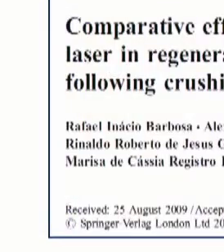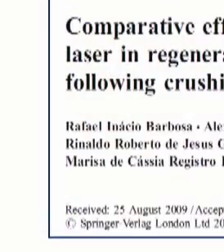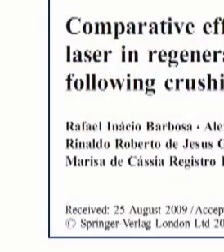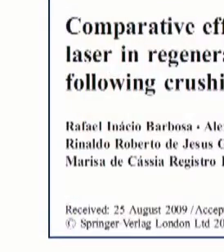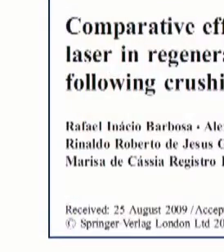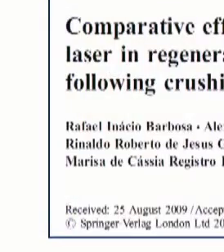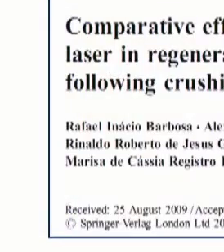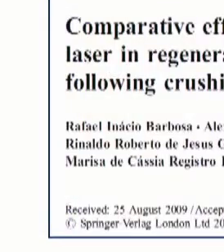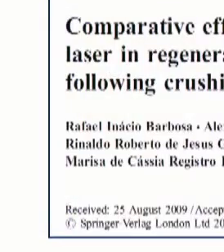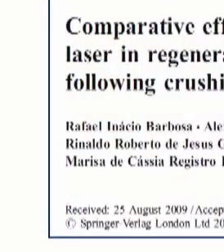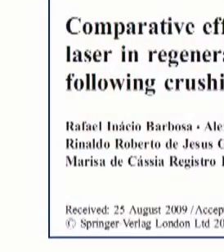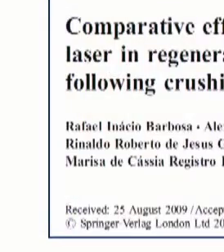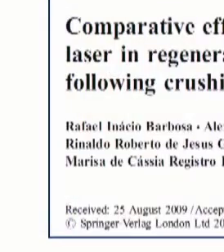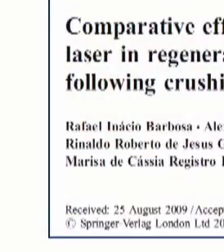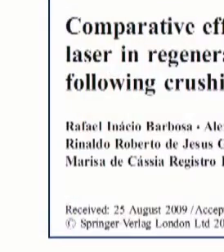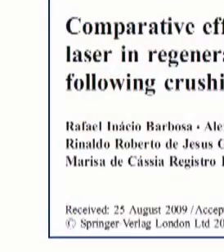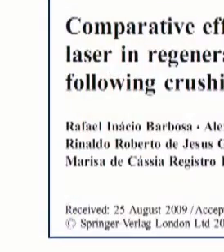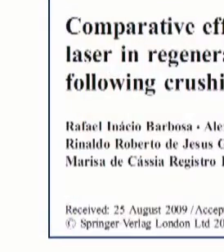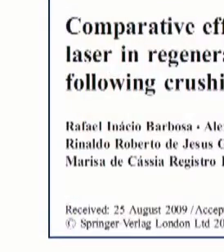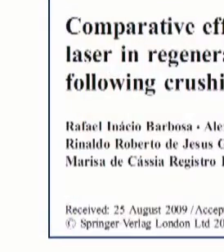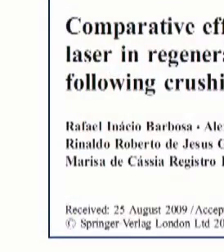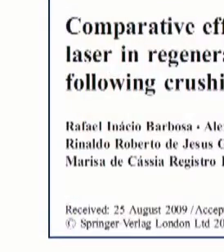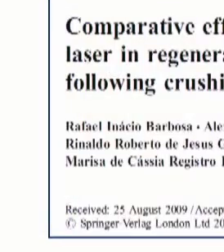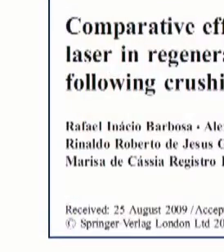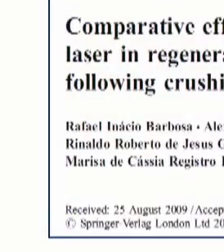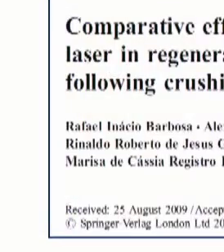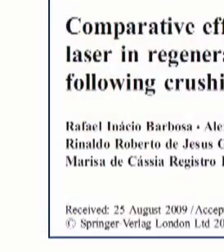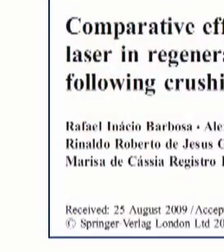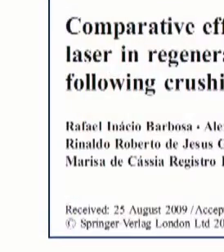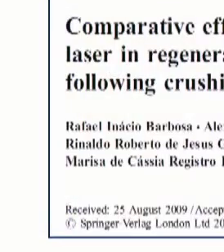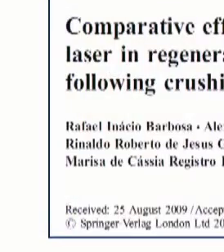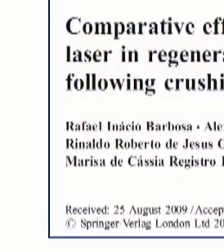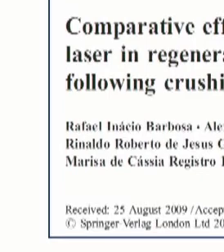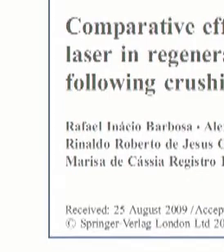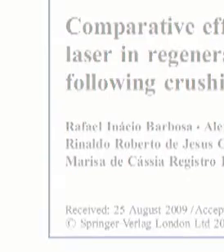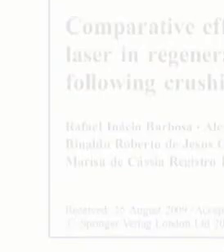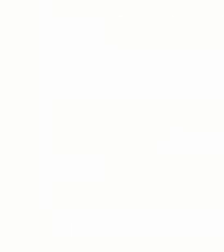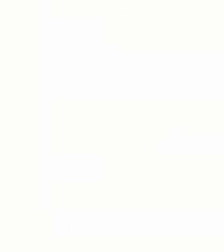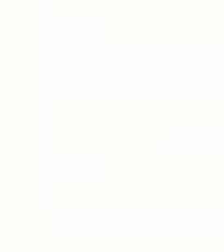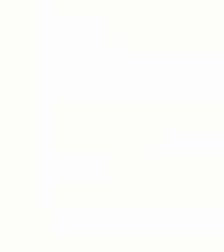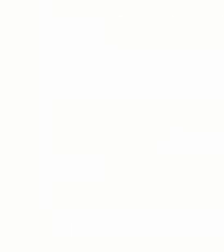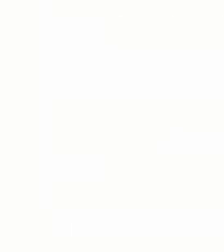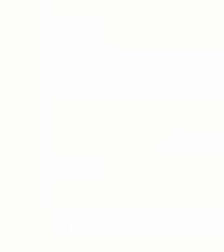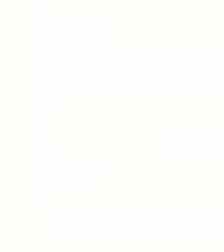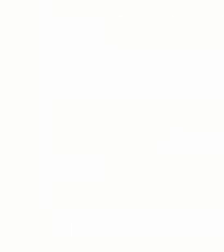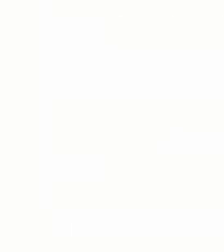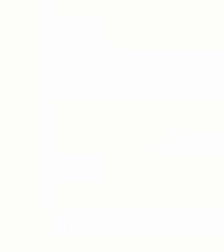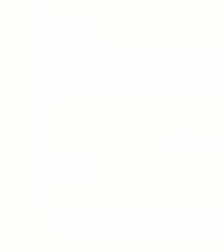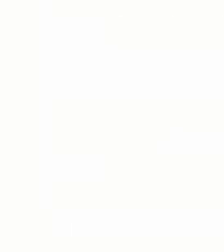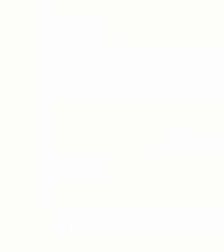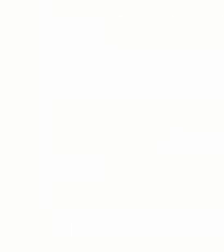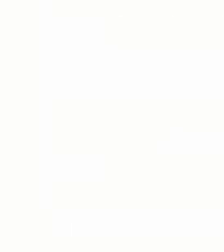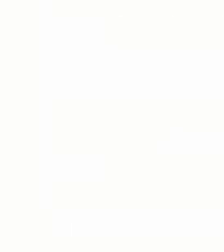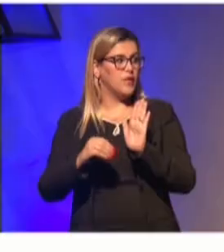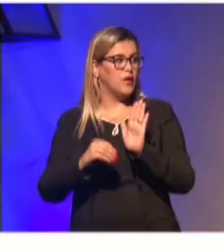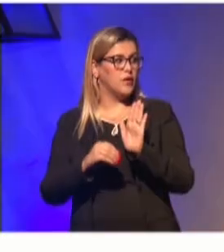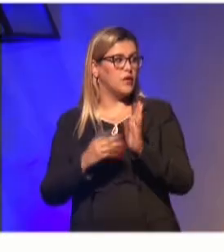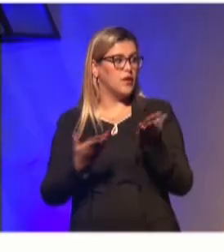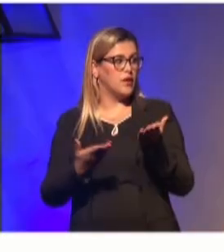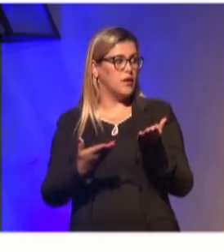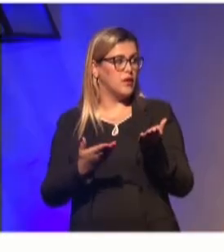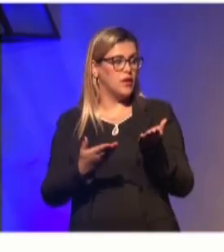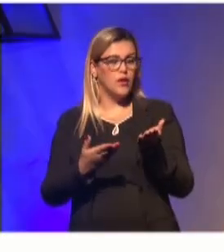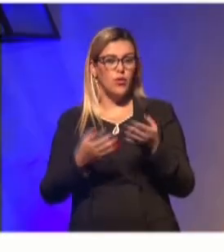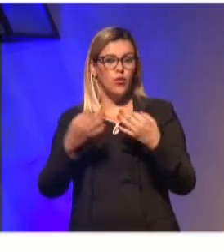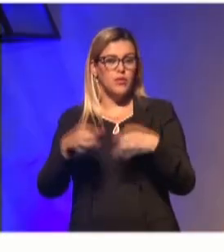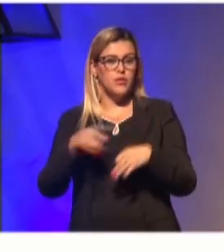tem similaridades, né, com o nosso nervo, então muitos estudos trazem aí o modelo de esmagamento como sendo o modelo